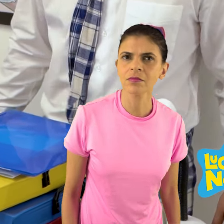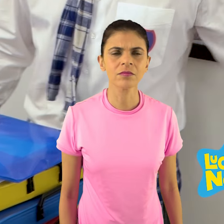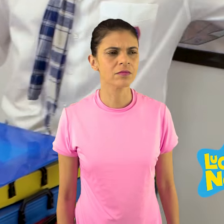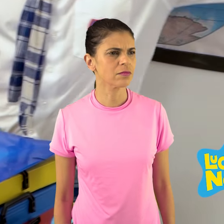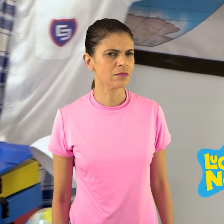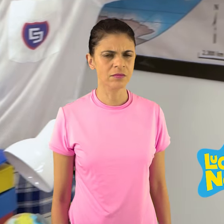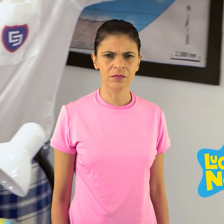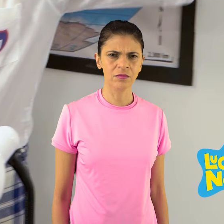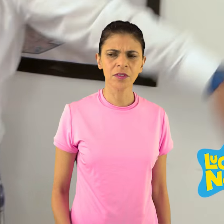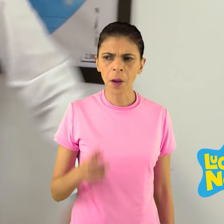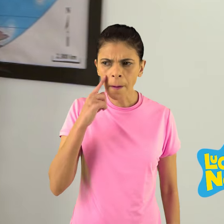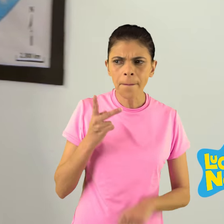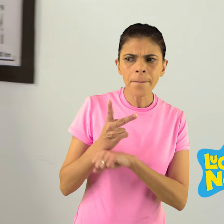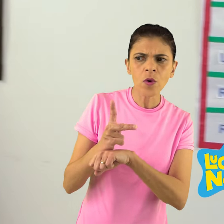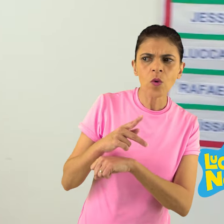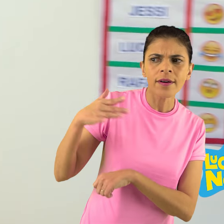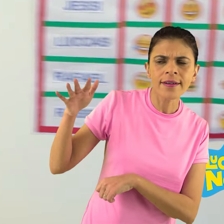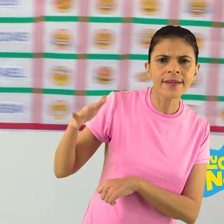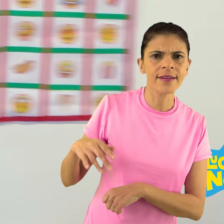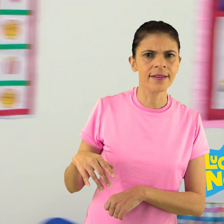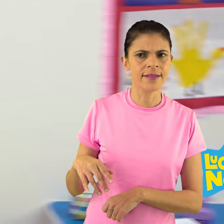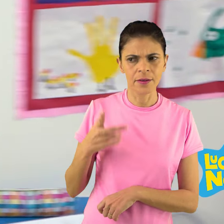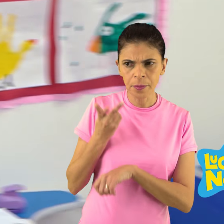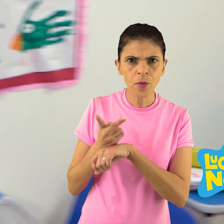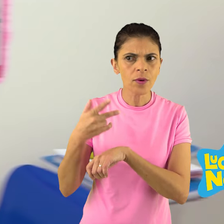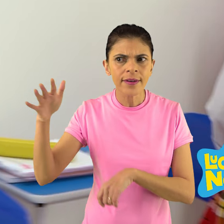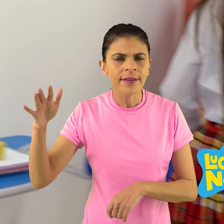Gi, procura lá atrás.